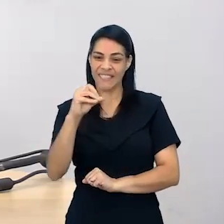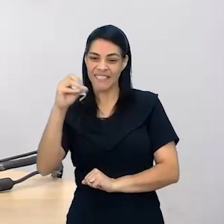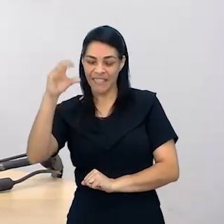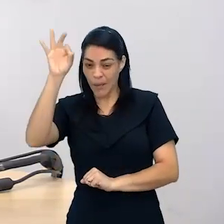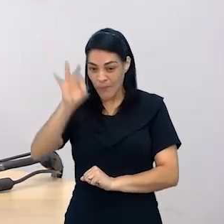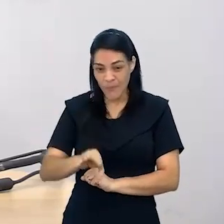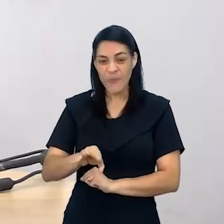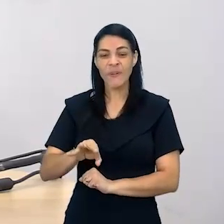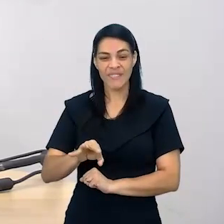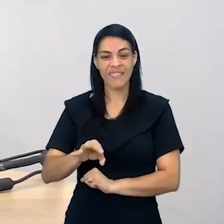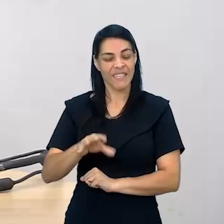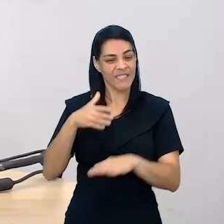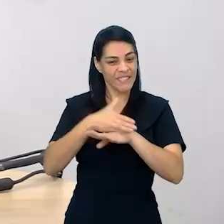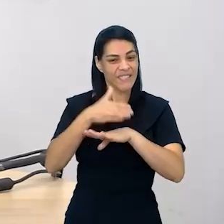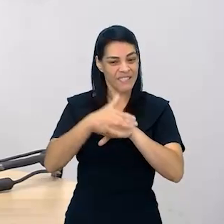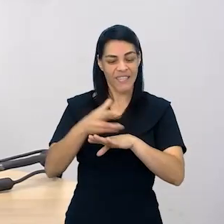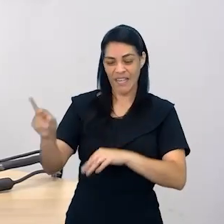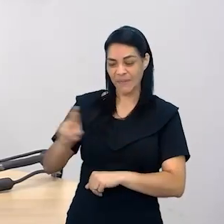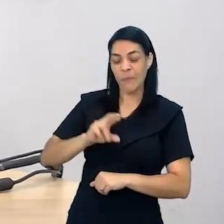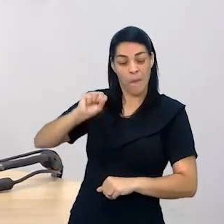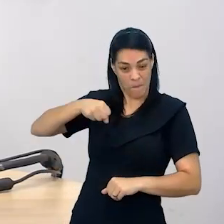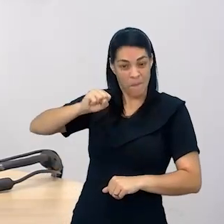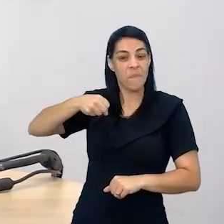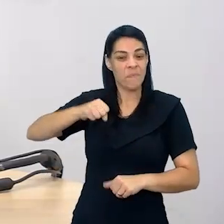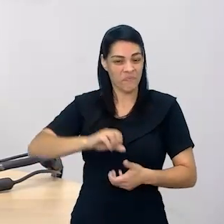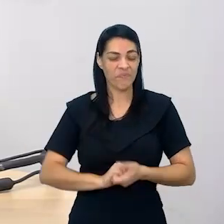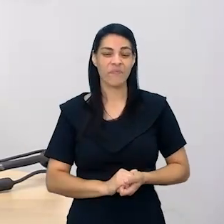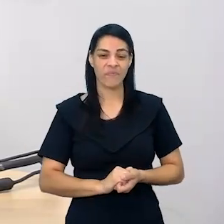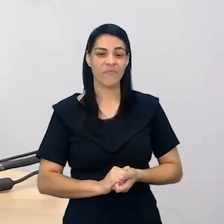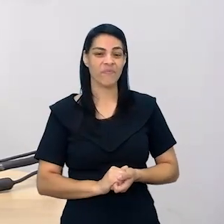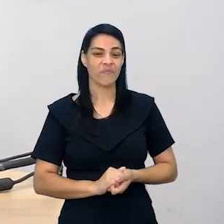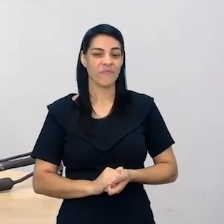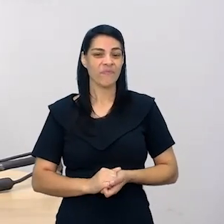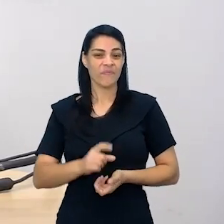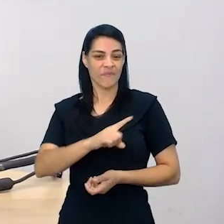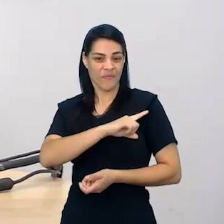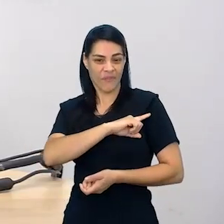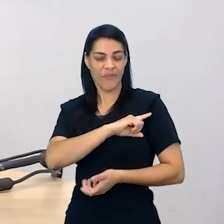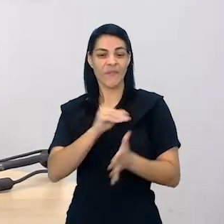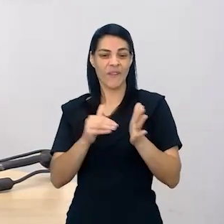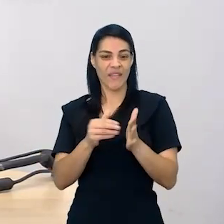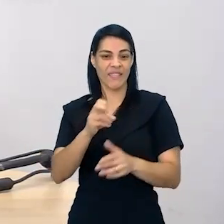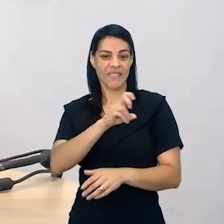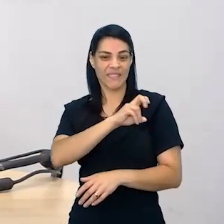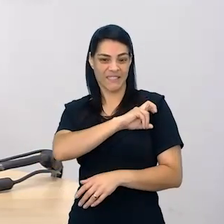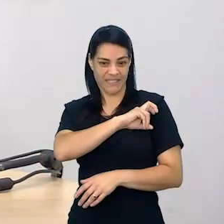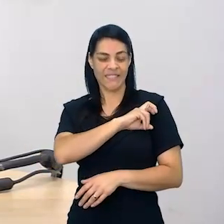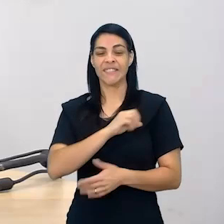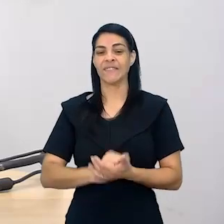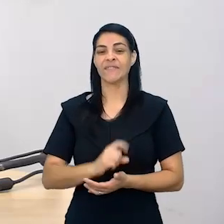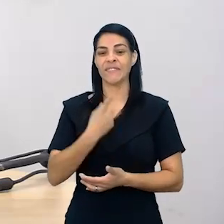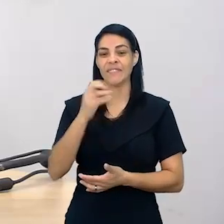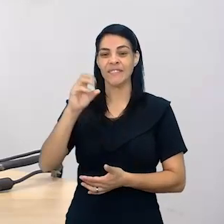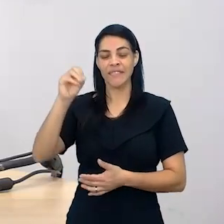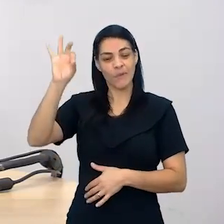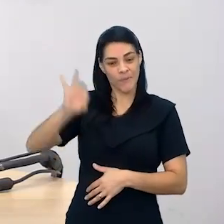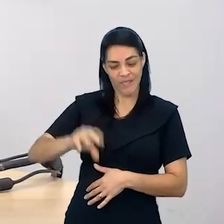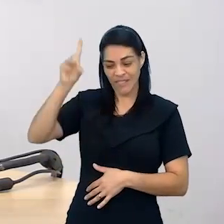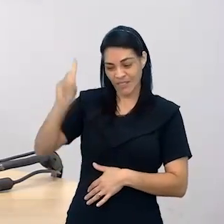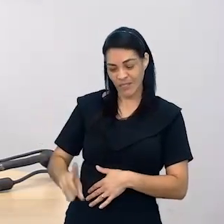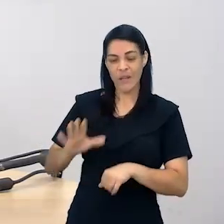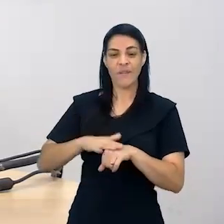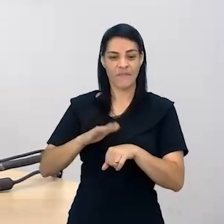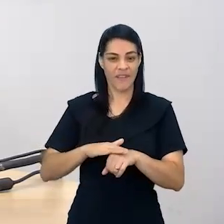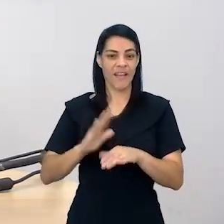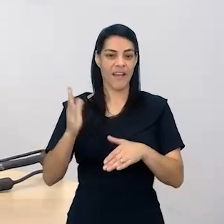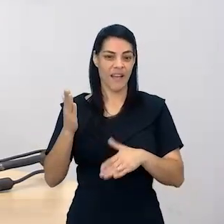né que se ela respondeu que sim dos anos inicia e 100% da diretoria tinha feito e agora a gente já